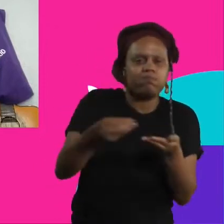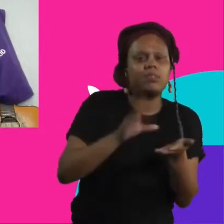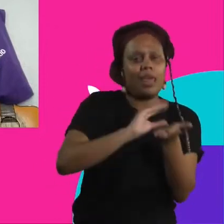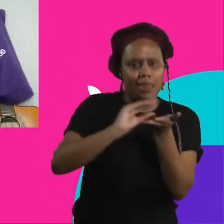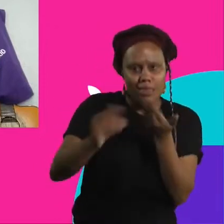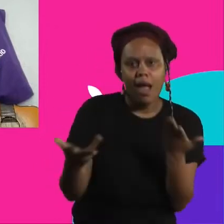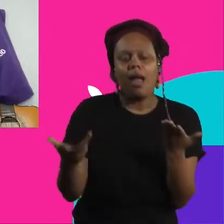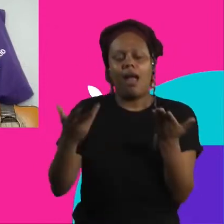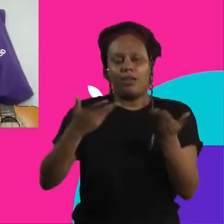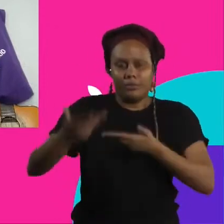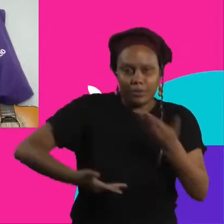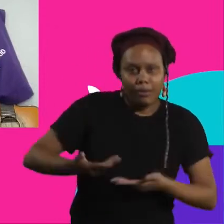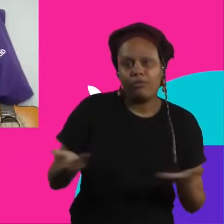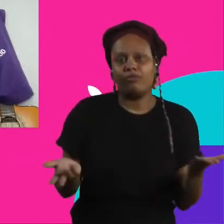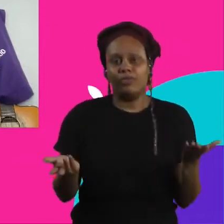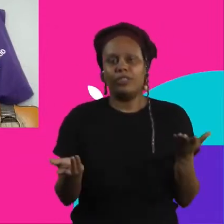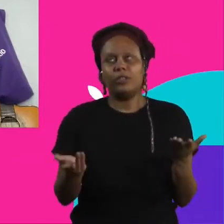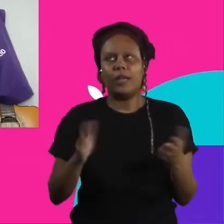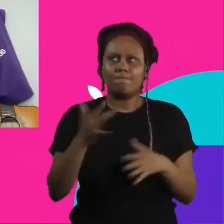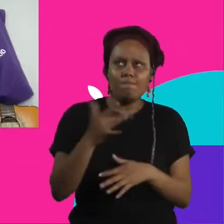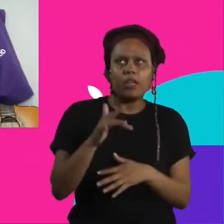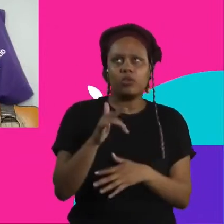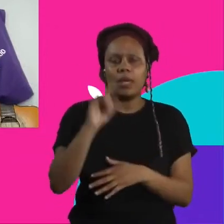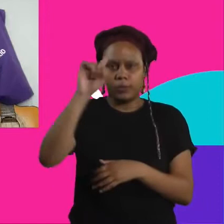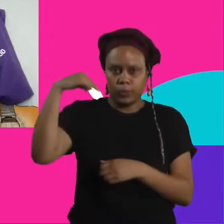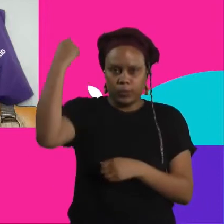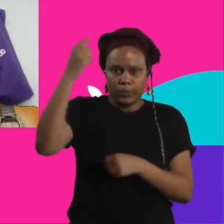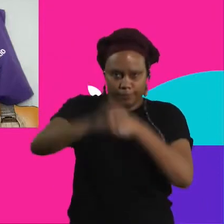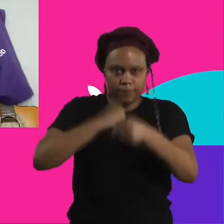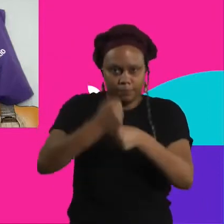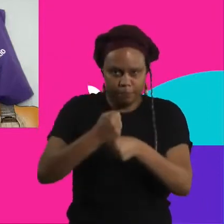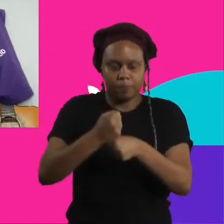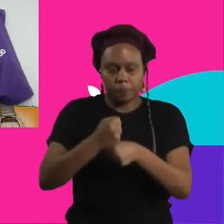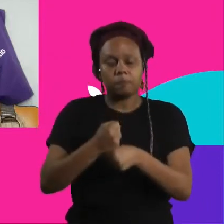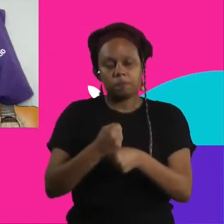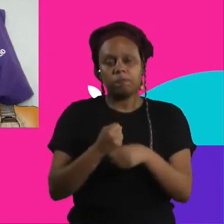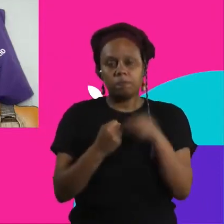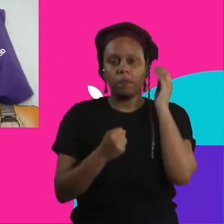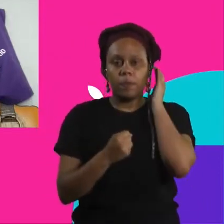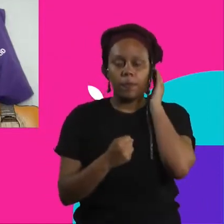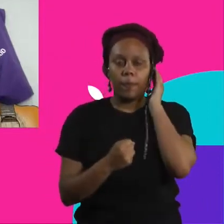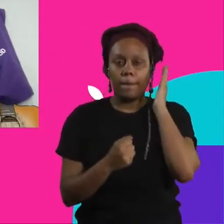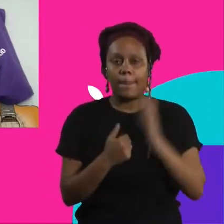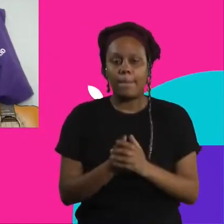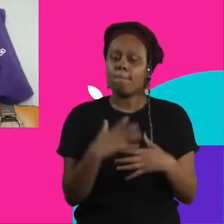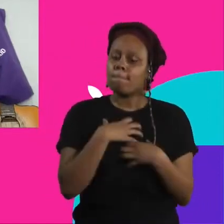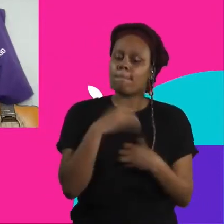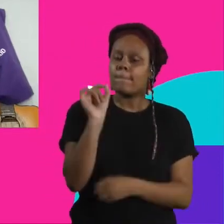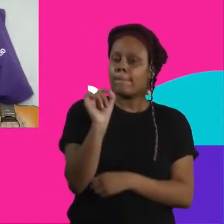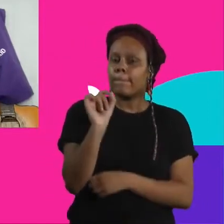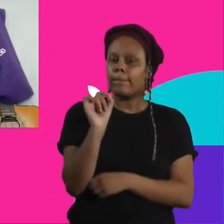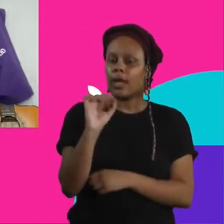compartilhamento de serviços, e aí em meados de 2022 a gente espera ter a conclusão, e aí a gente vai começar a sentir